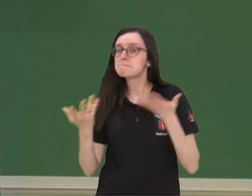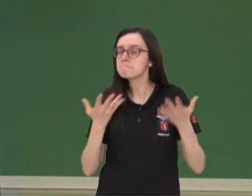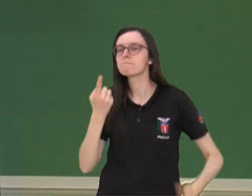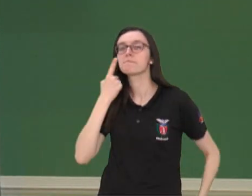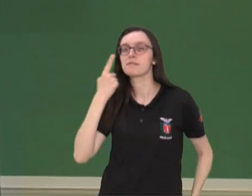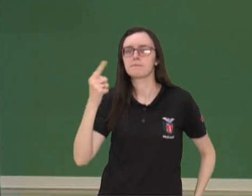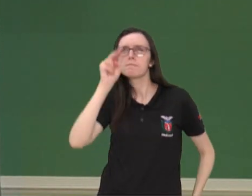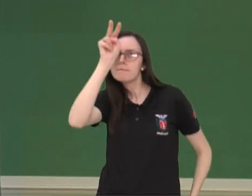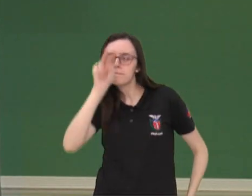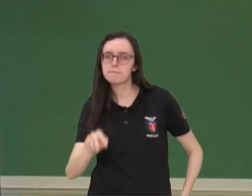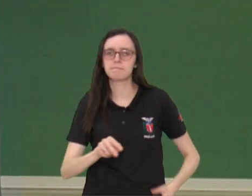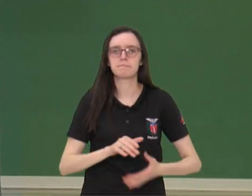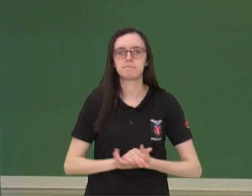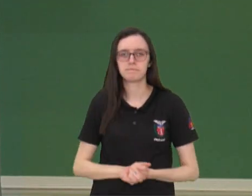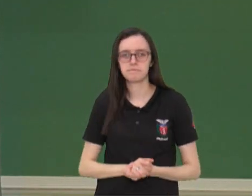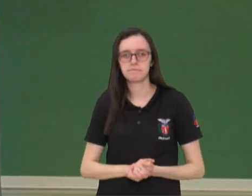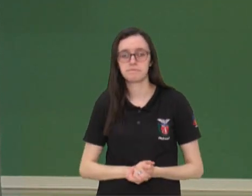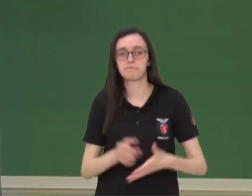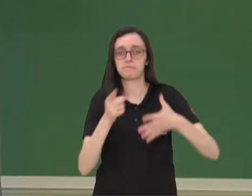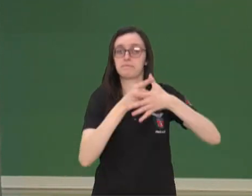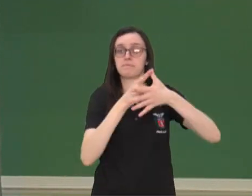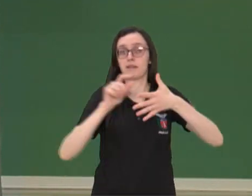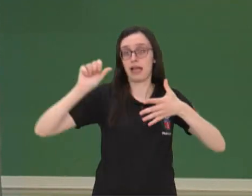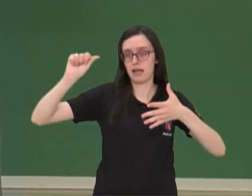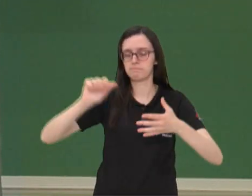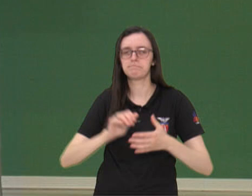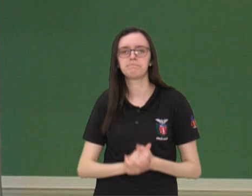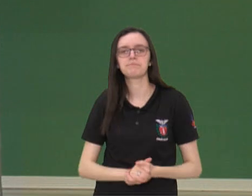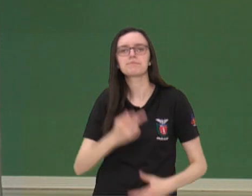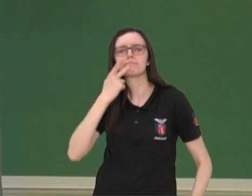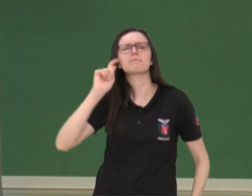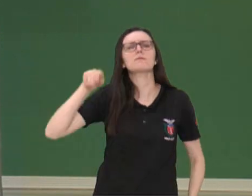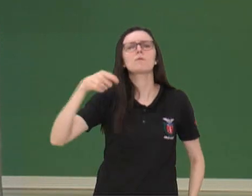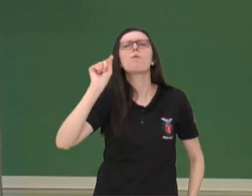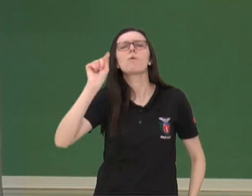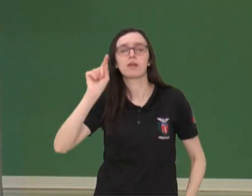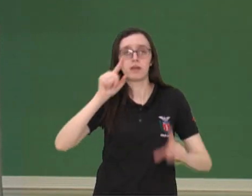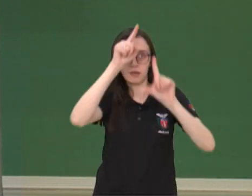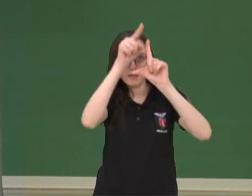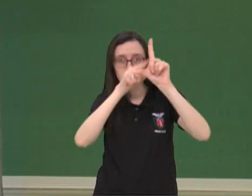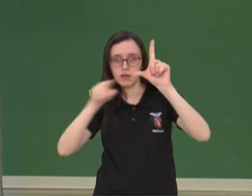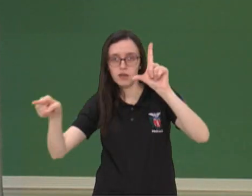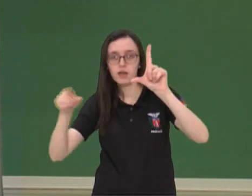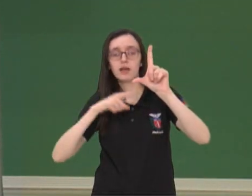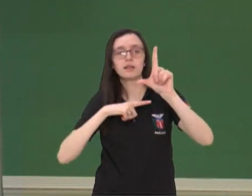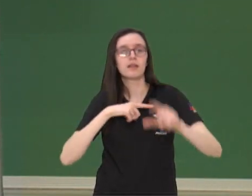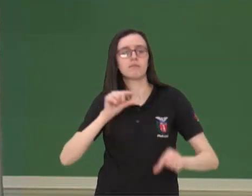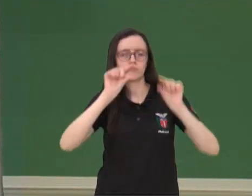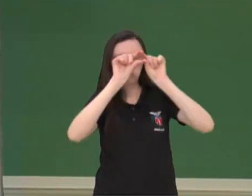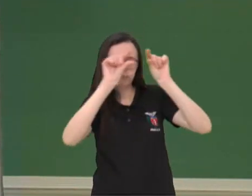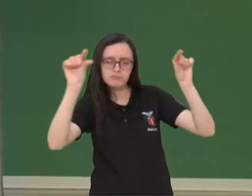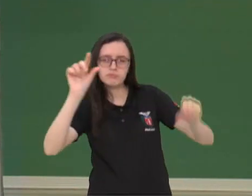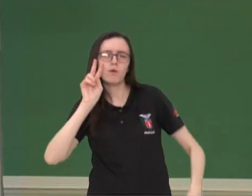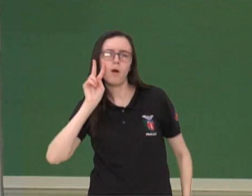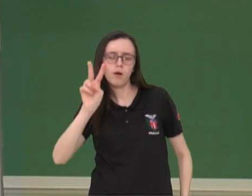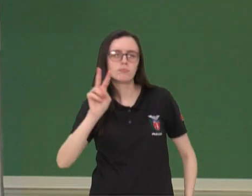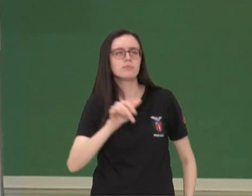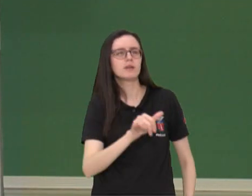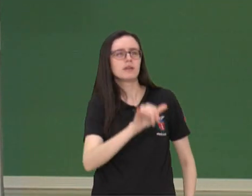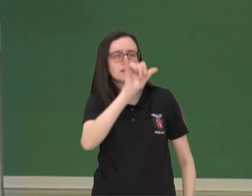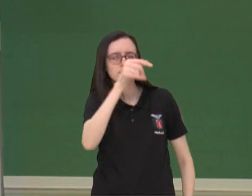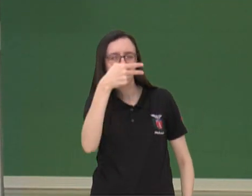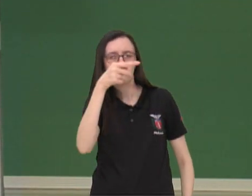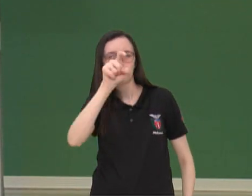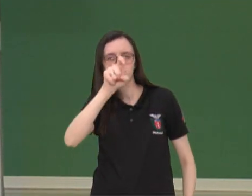Vamos ler? O item A diz que o gráfico da função y igual a x ao quadrado